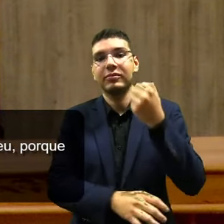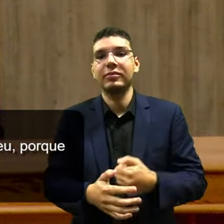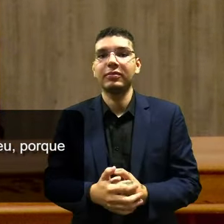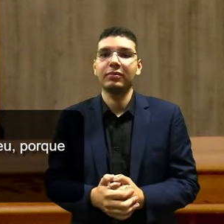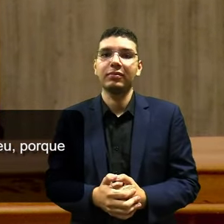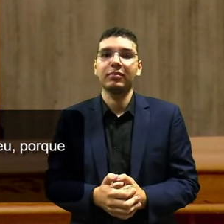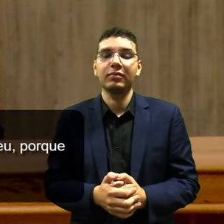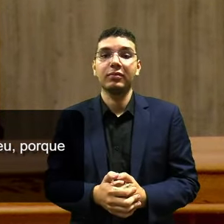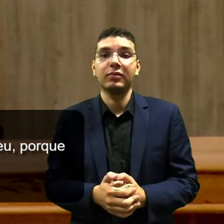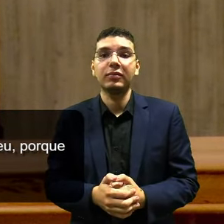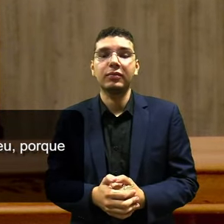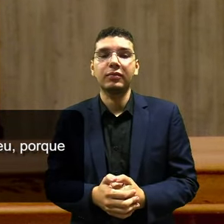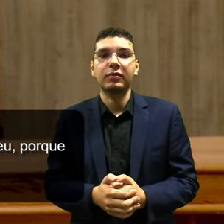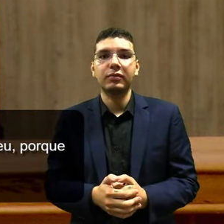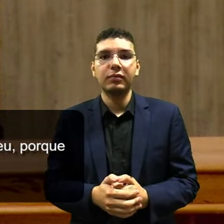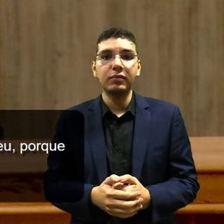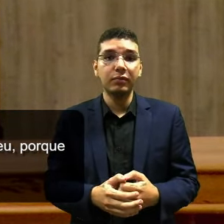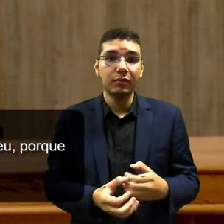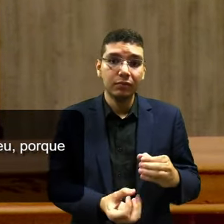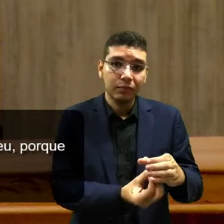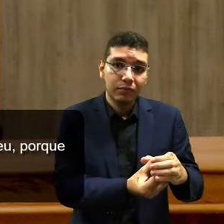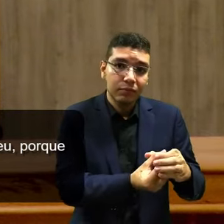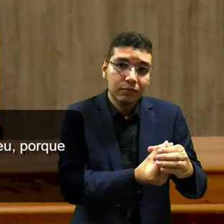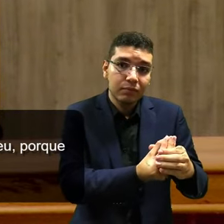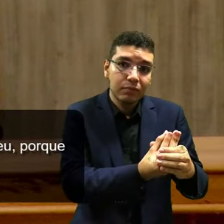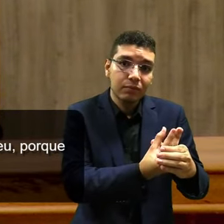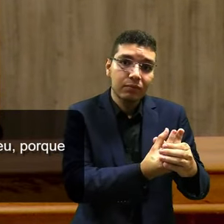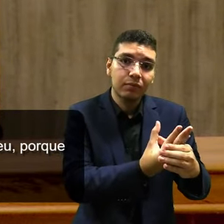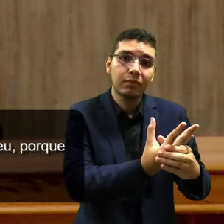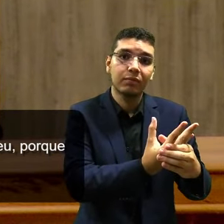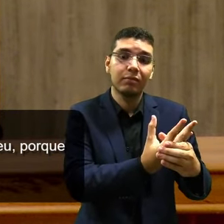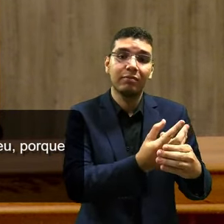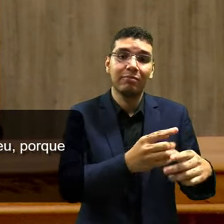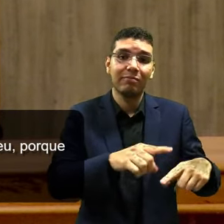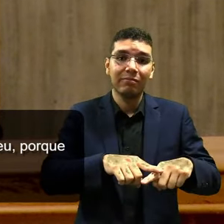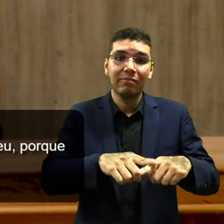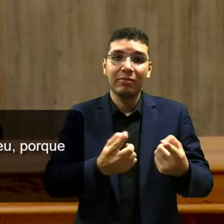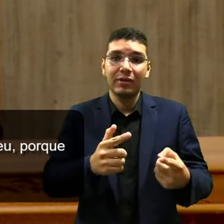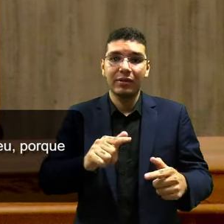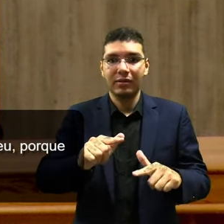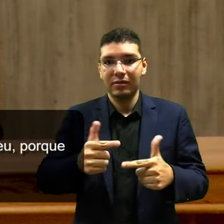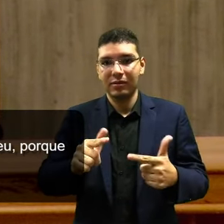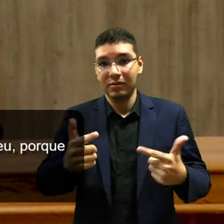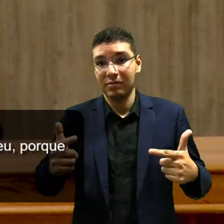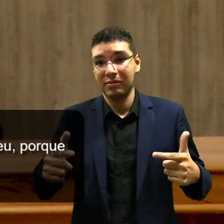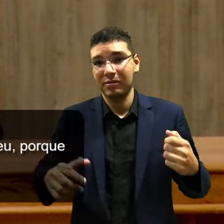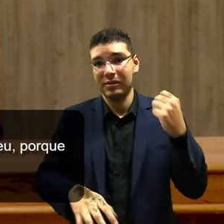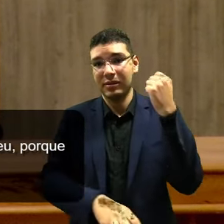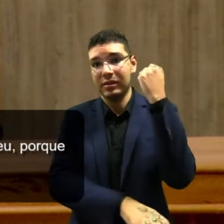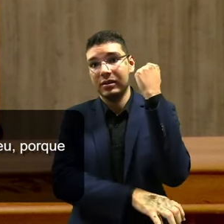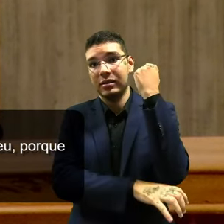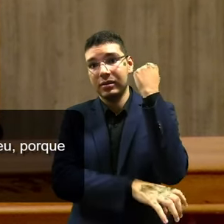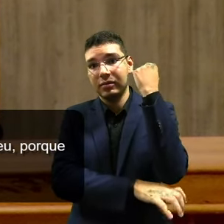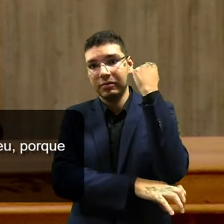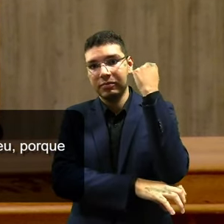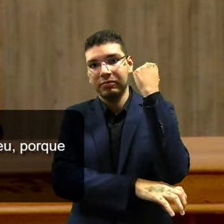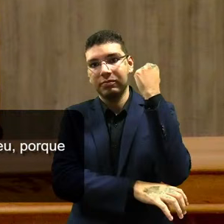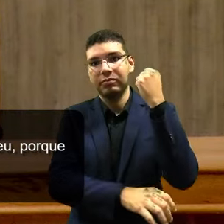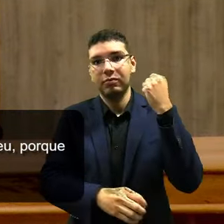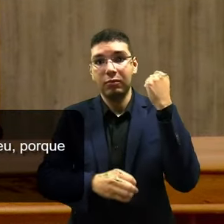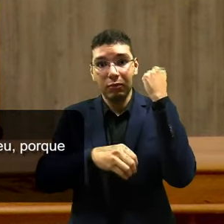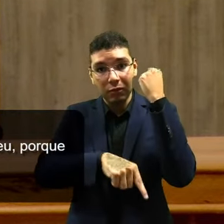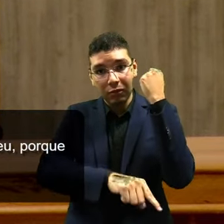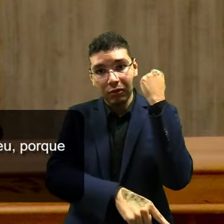e logo nasceu porque não tinha Terra Funda aí você vai